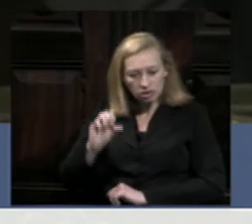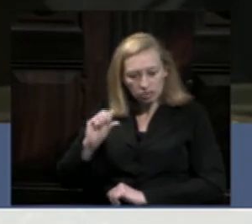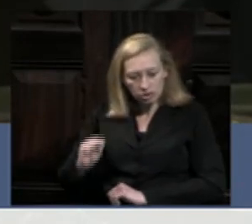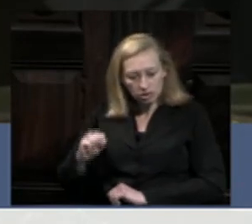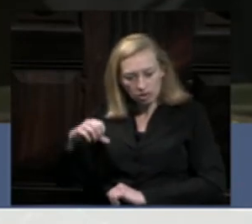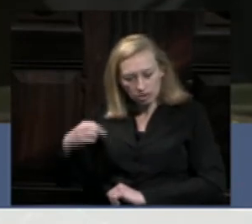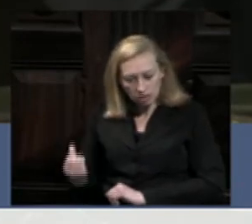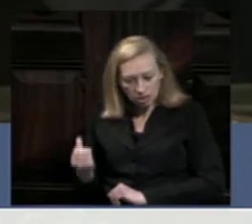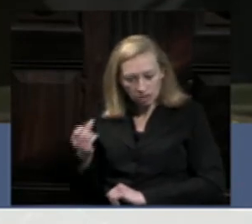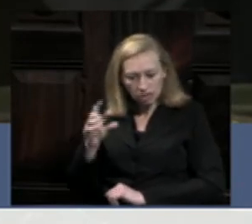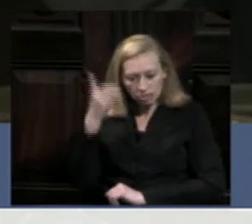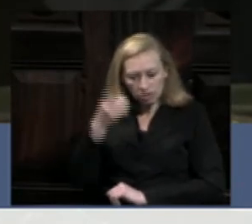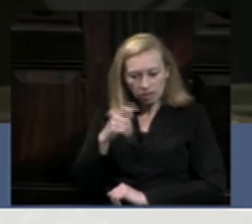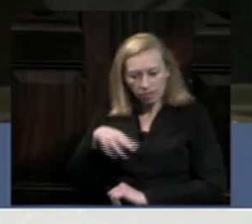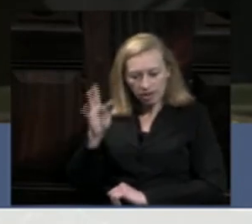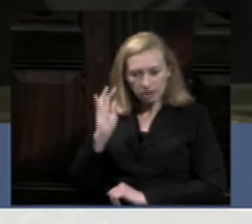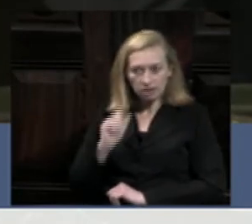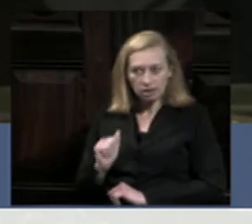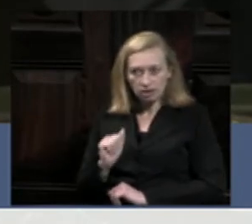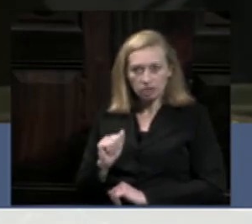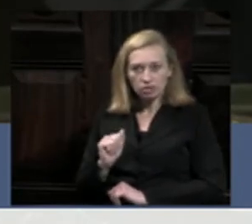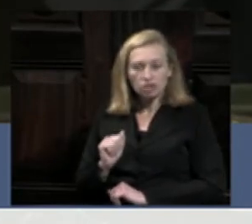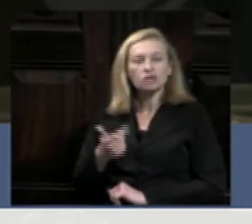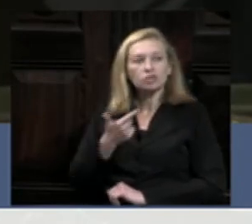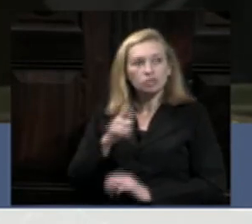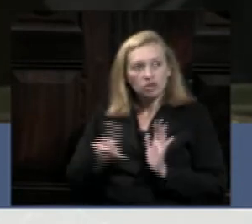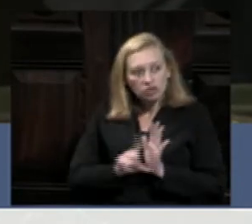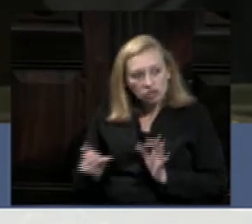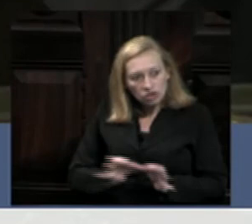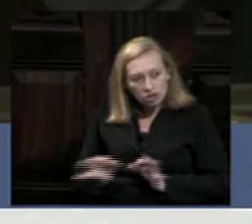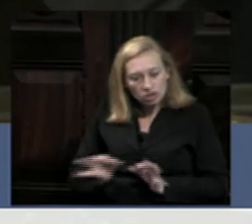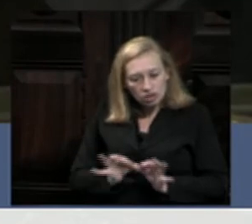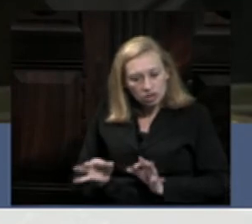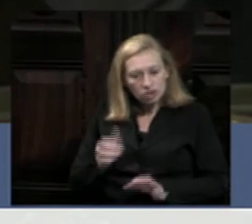1885-2016, de autoria da deputada Marta Rocha. Projeto de lei número